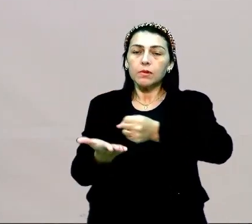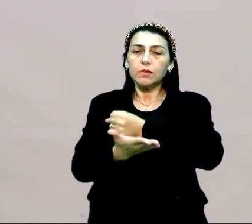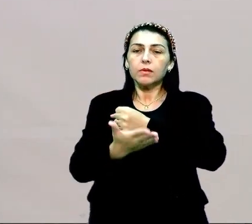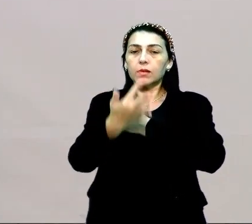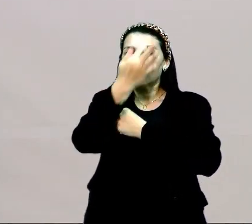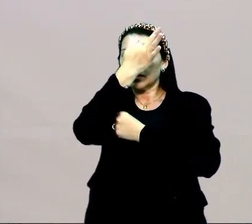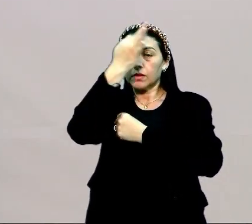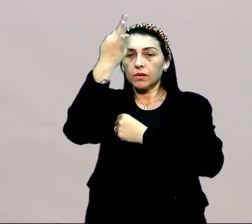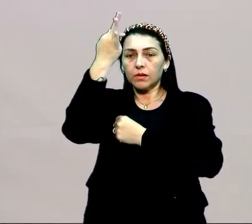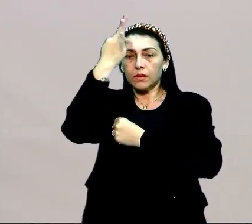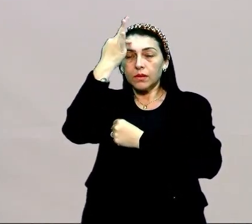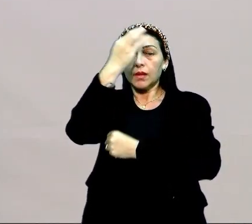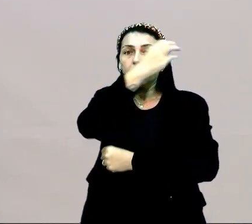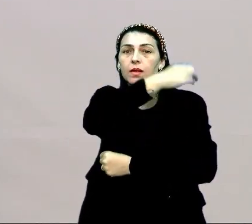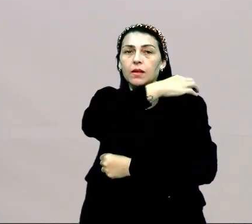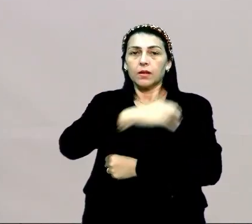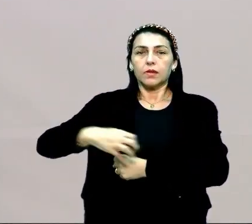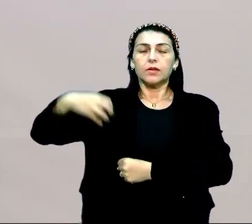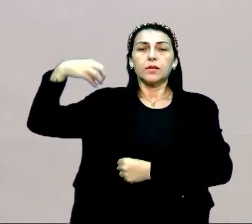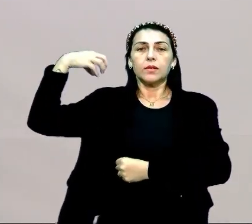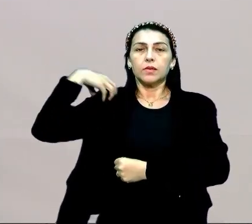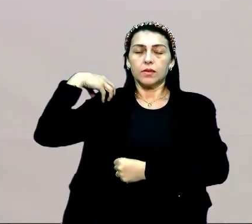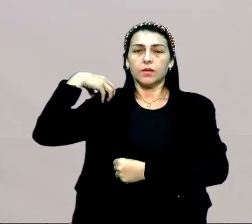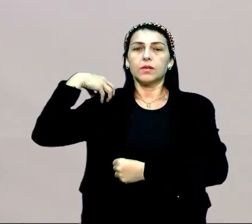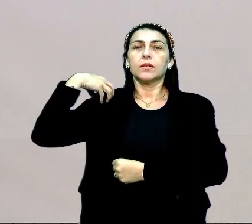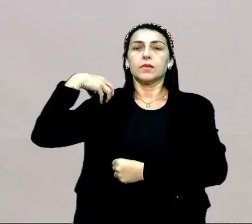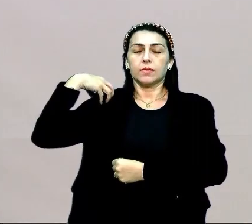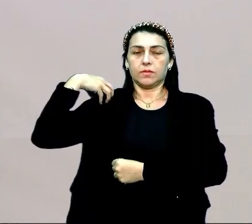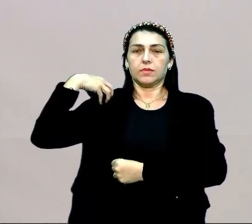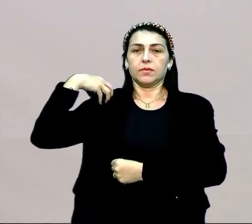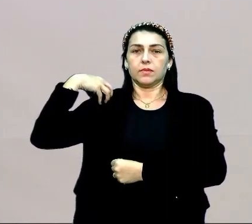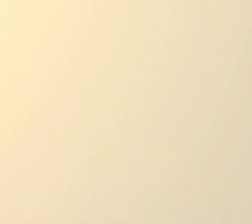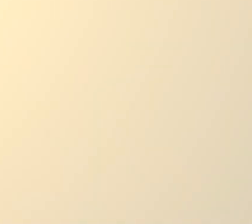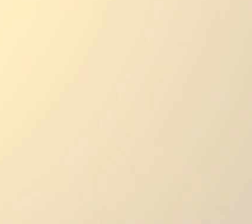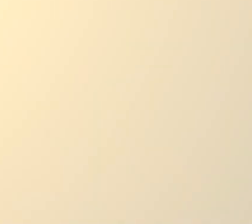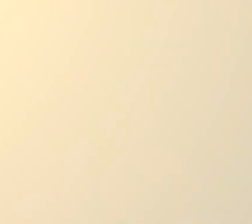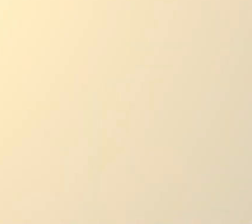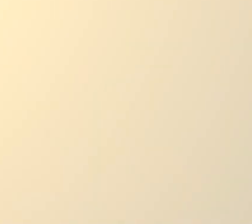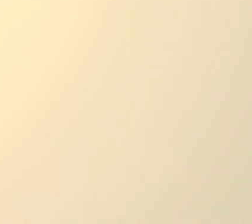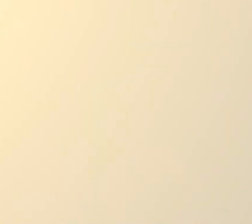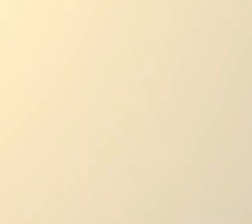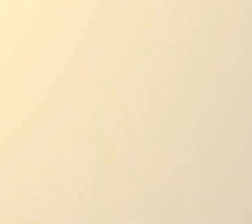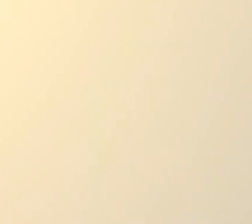baseado no filósofo Aristóteles, que é um dos grandes expoentes da filosofia.